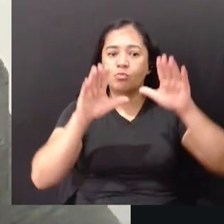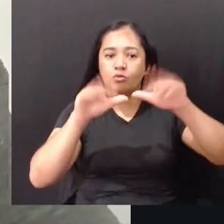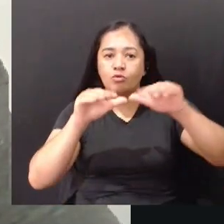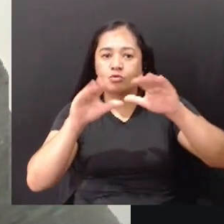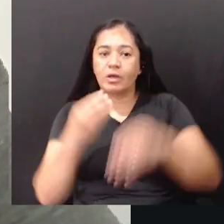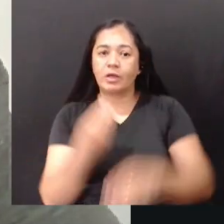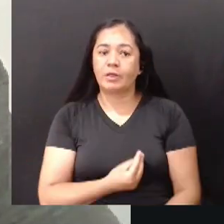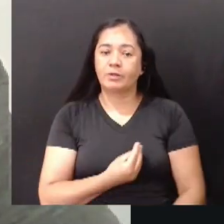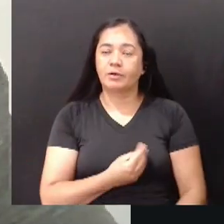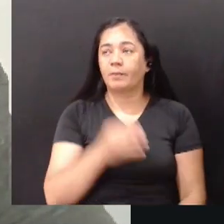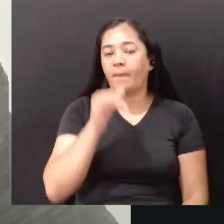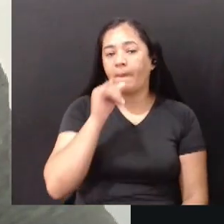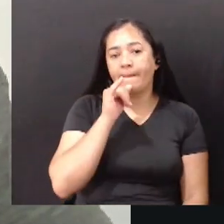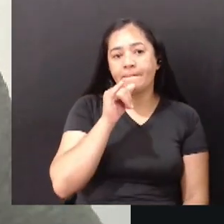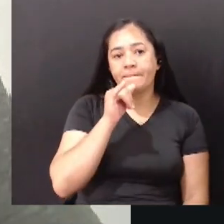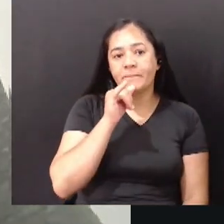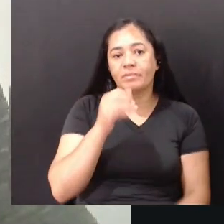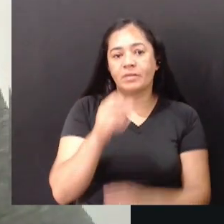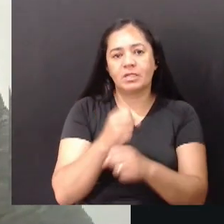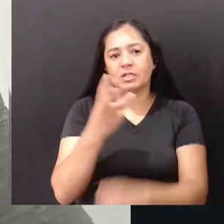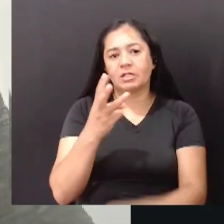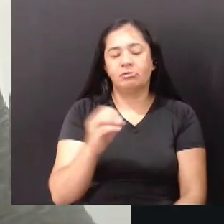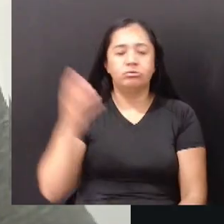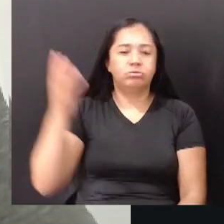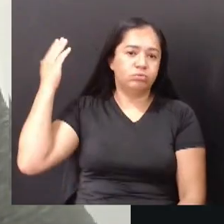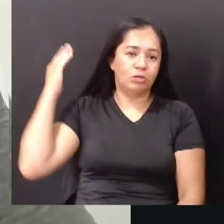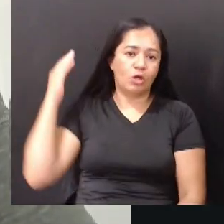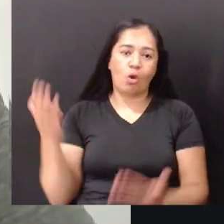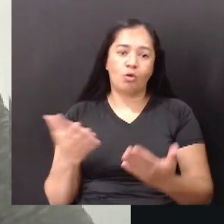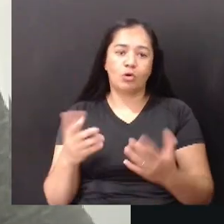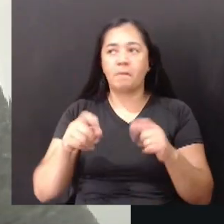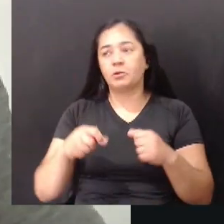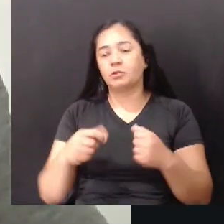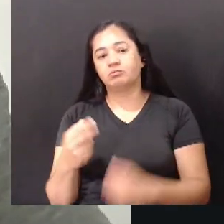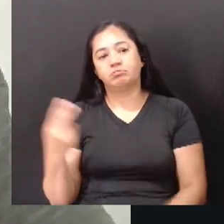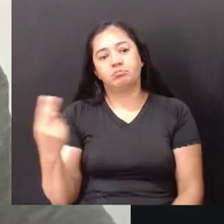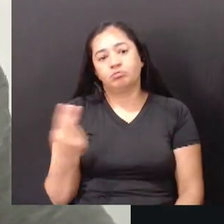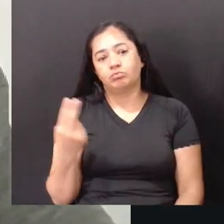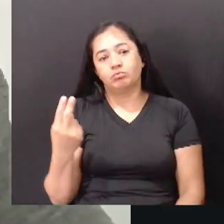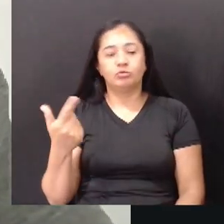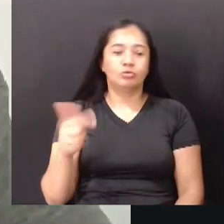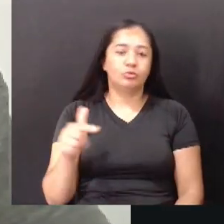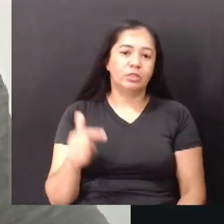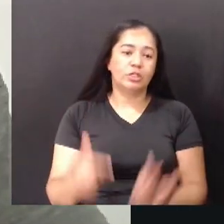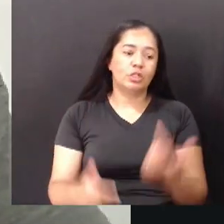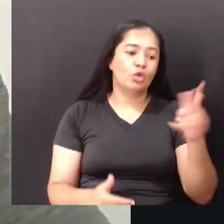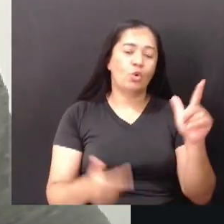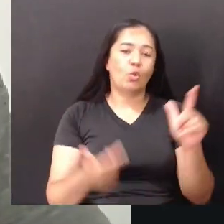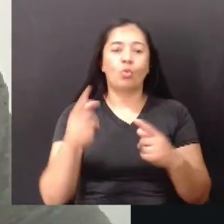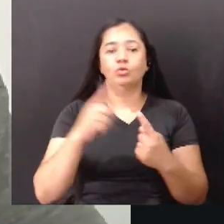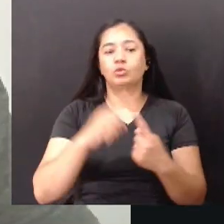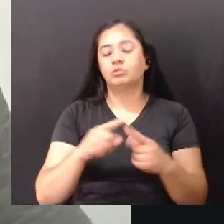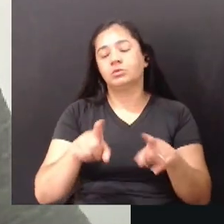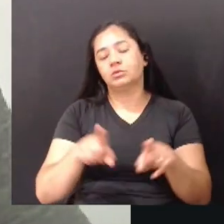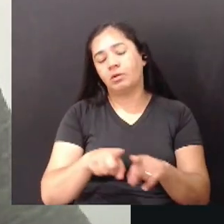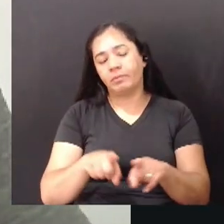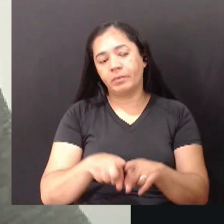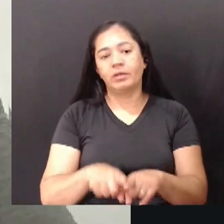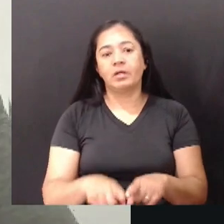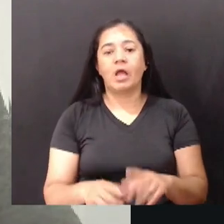algumas aves que eram presentes, por exemplo, aqui há 30, 40 anos atrás, hoje podem não estar mais, assim como outras que